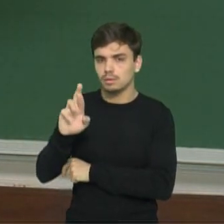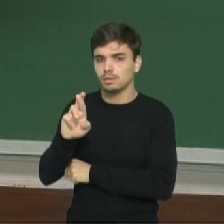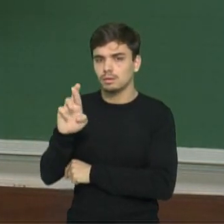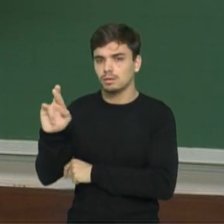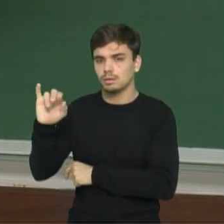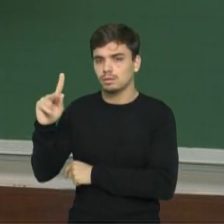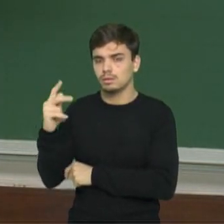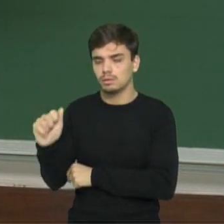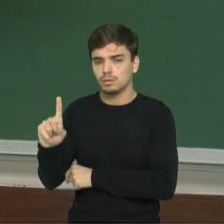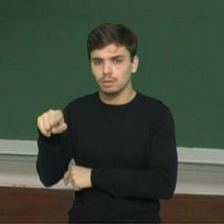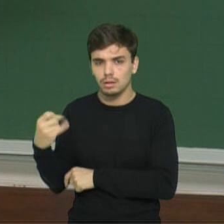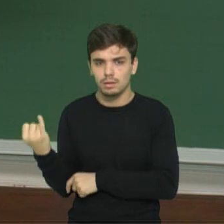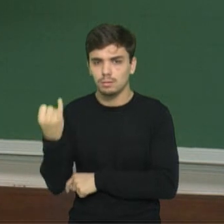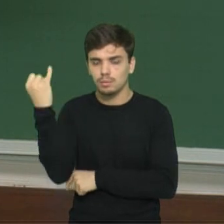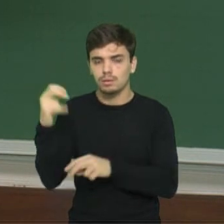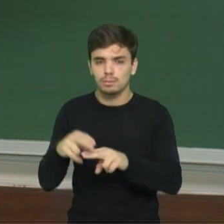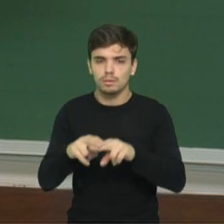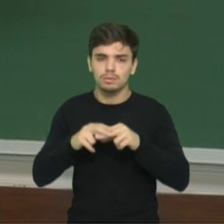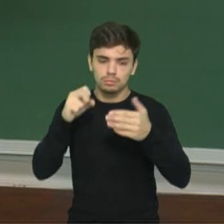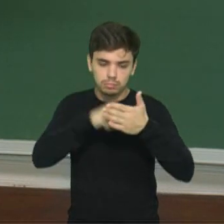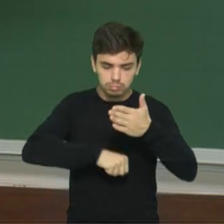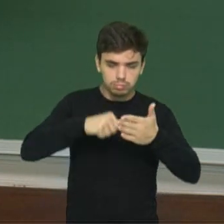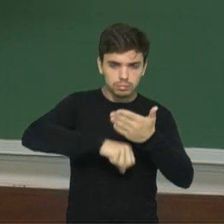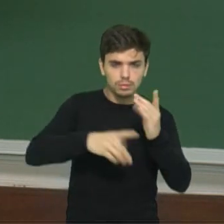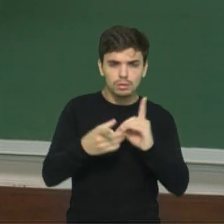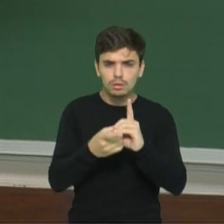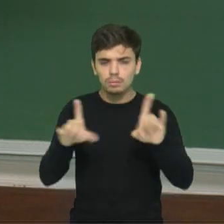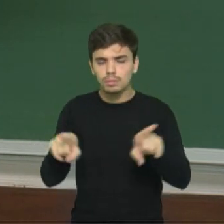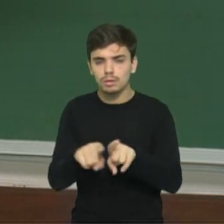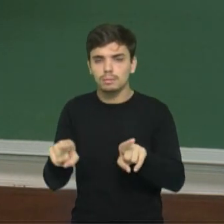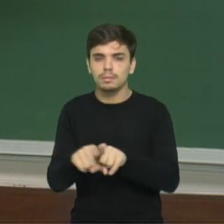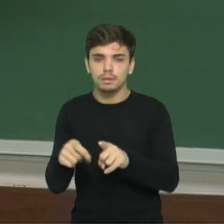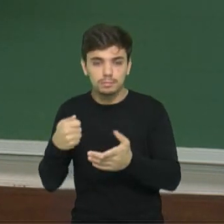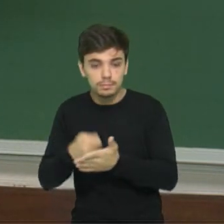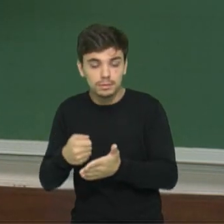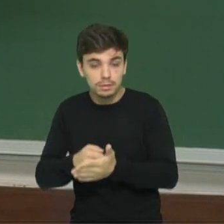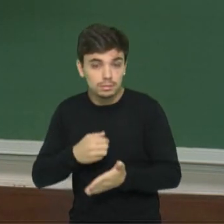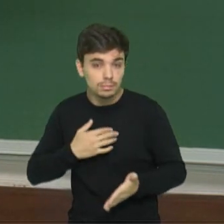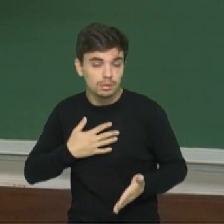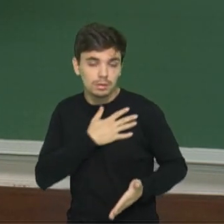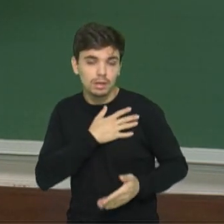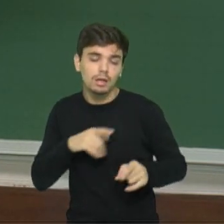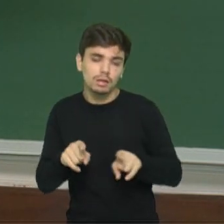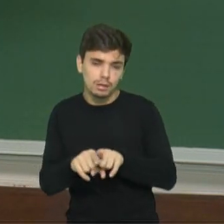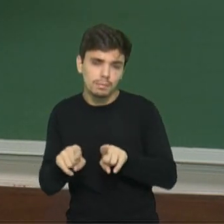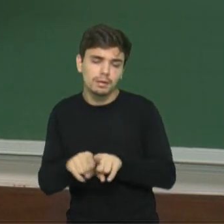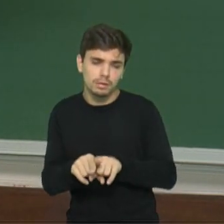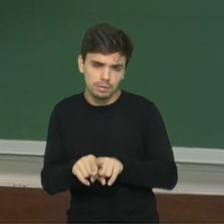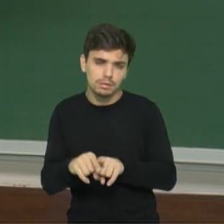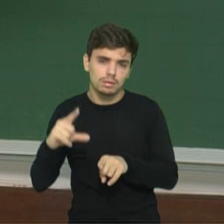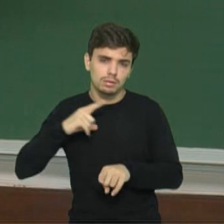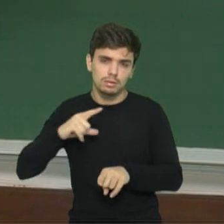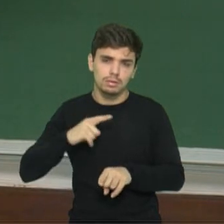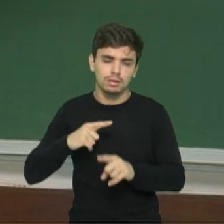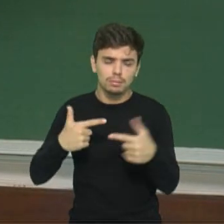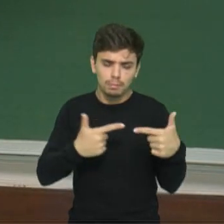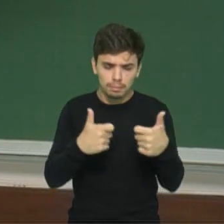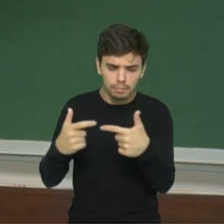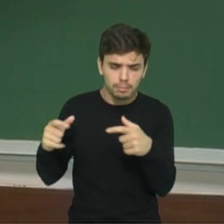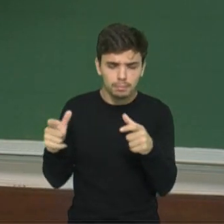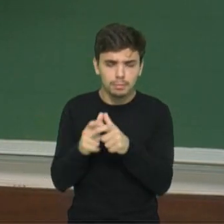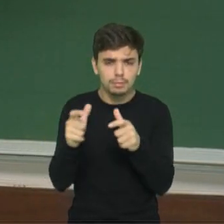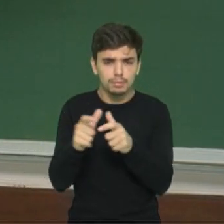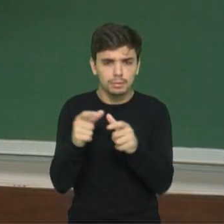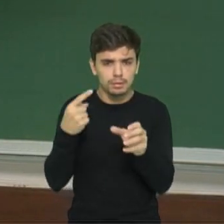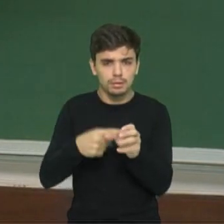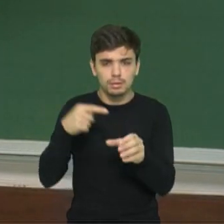importantes na luta pela democracia contra o regime militar, não só no Uruguai, como a gente vai ter as guerrilhas urbanas e as guerrilhas